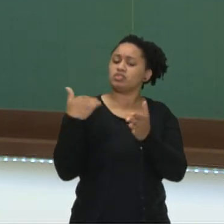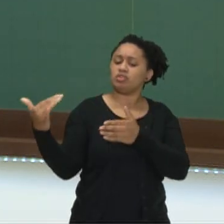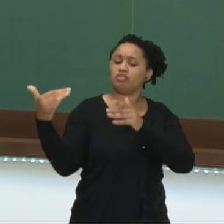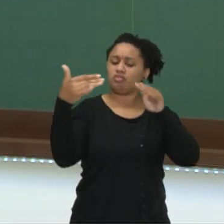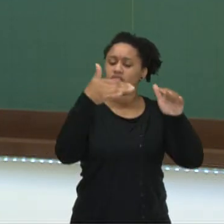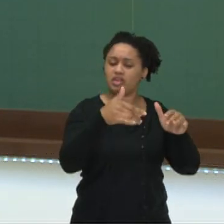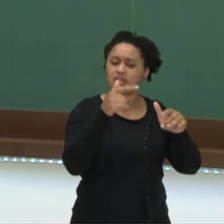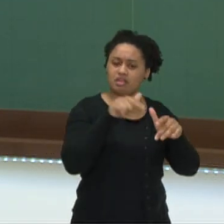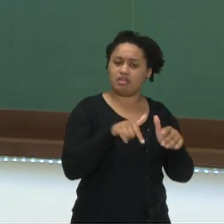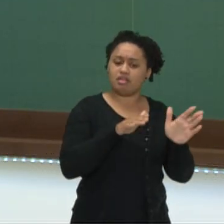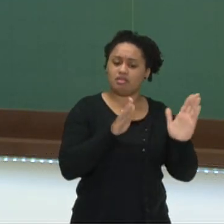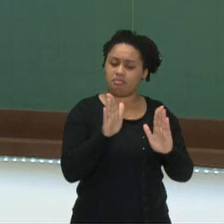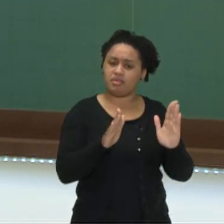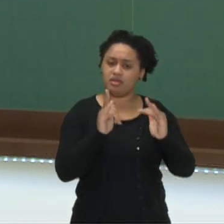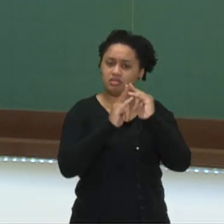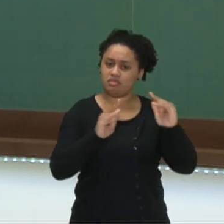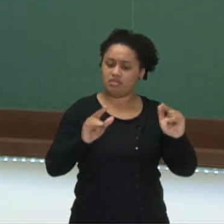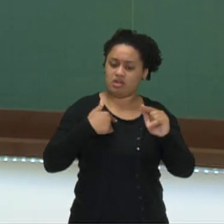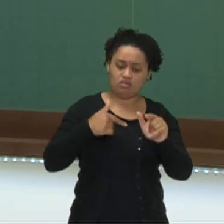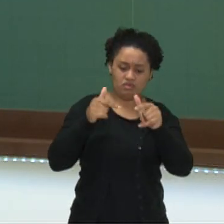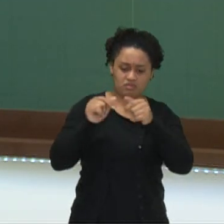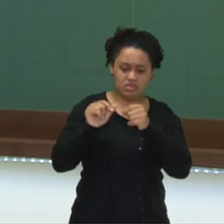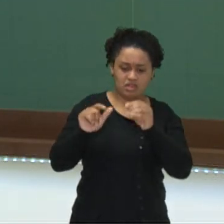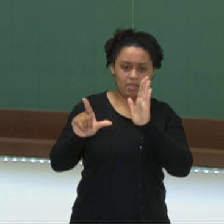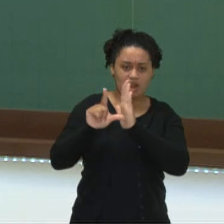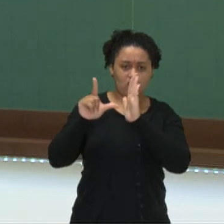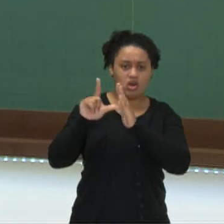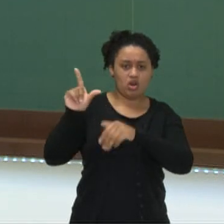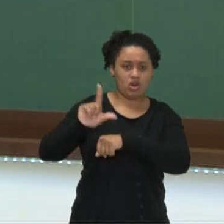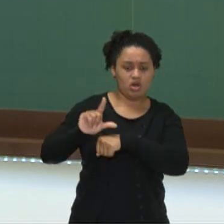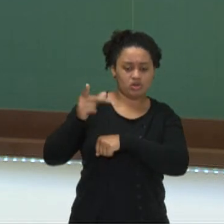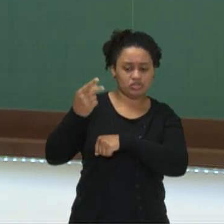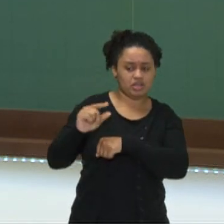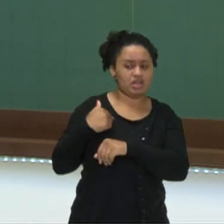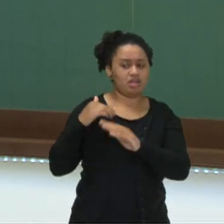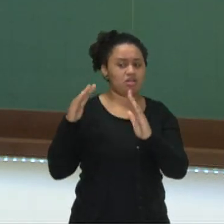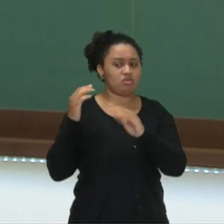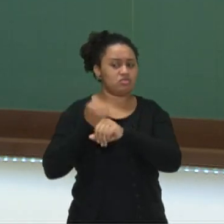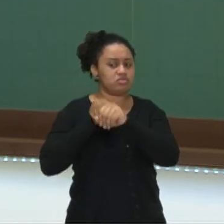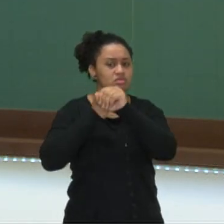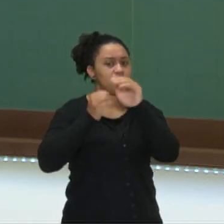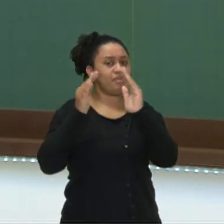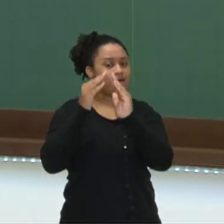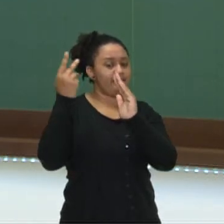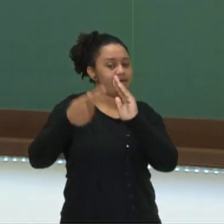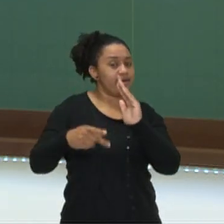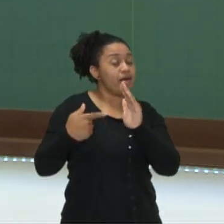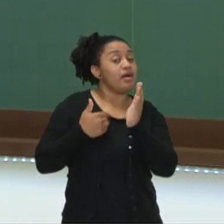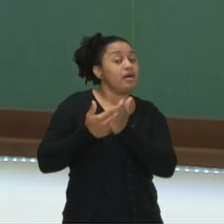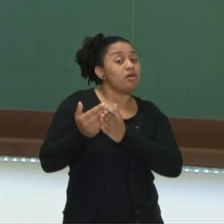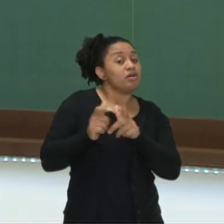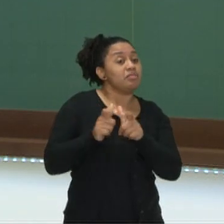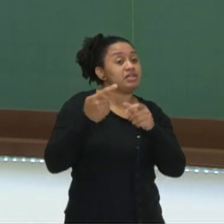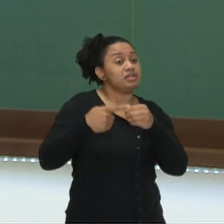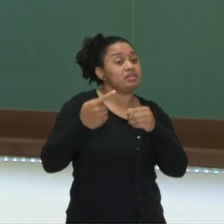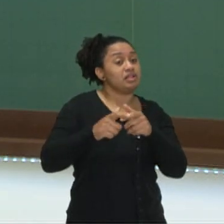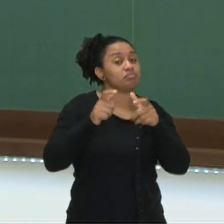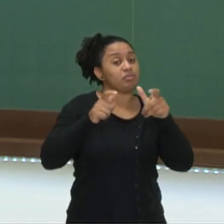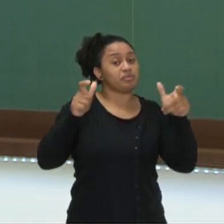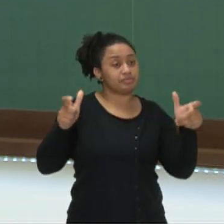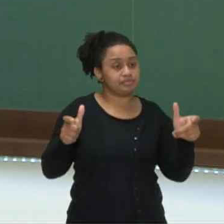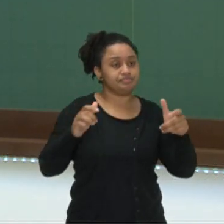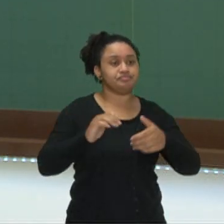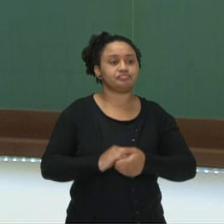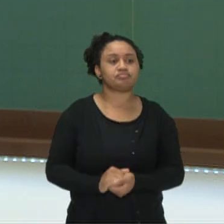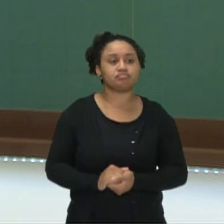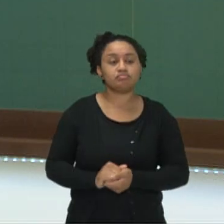aqui 60 dias, eu acho que eu vou instalar um comérciozinho aqui, vou colocar minha casinha aqui mesmo, e assim vai começar a surgir grandes cidades. Então